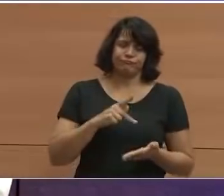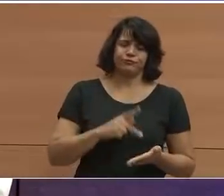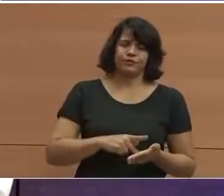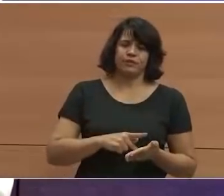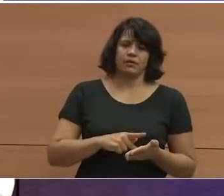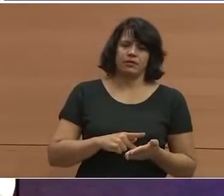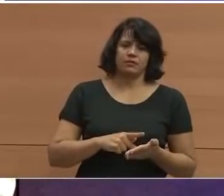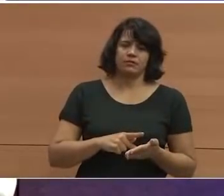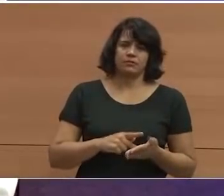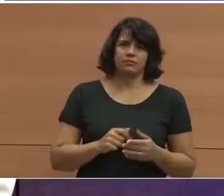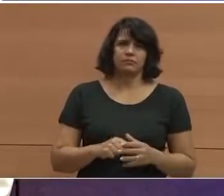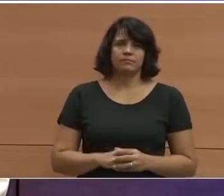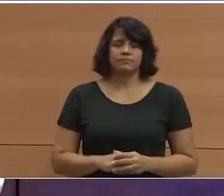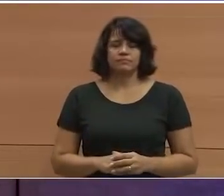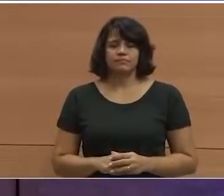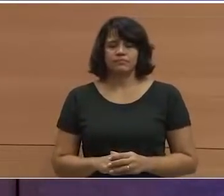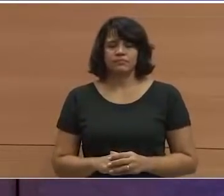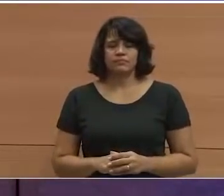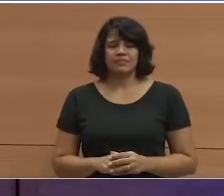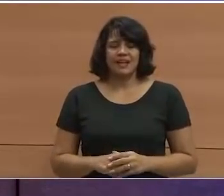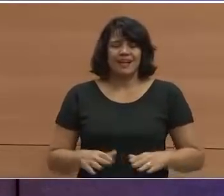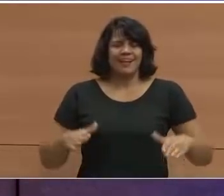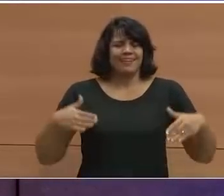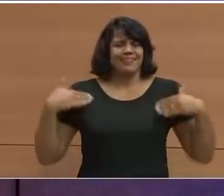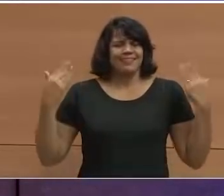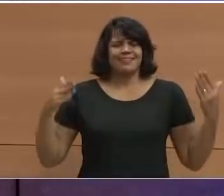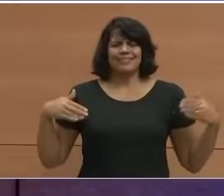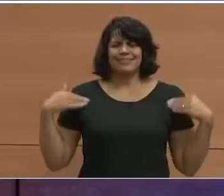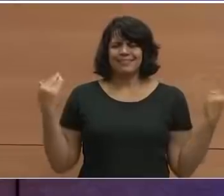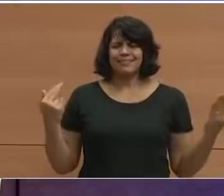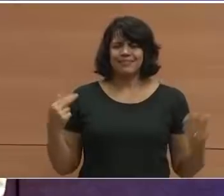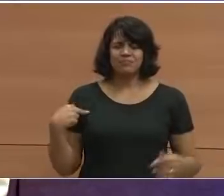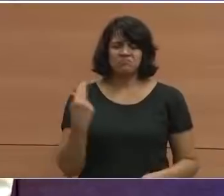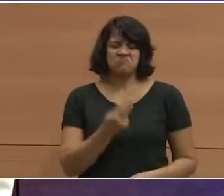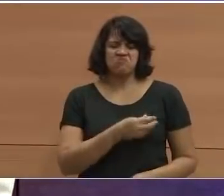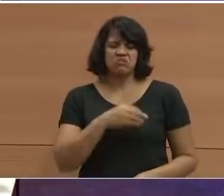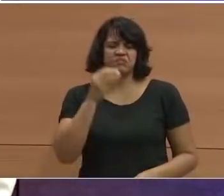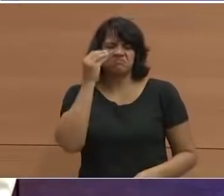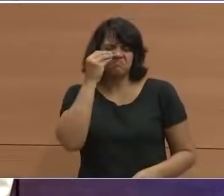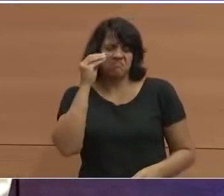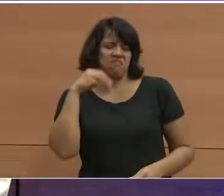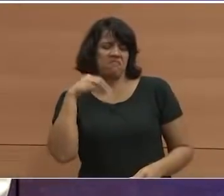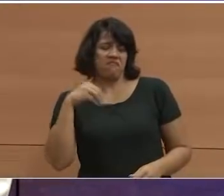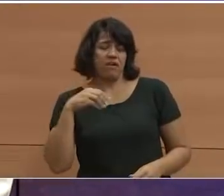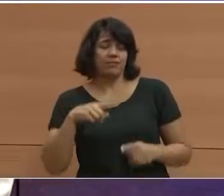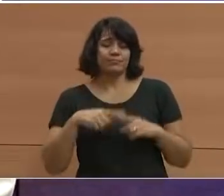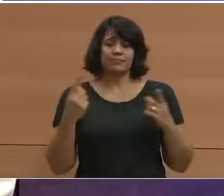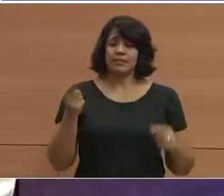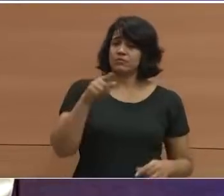nos regozijamos quando nós estamos fracos e vós fortes. Isto é o que